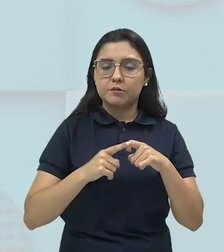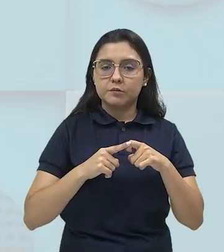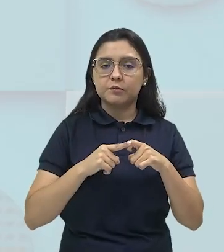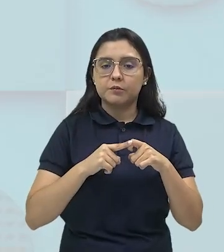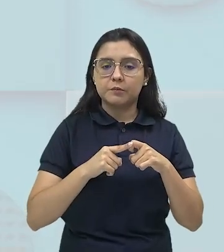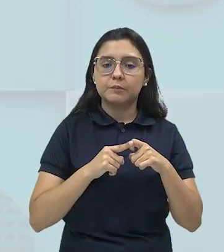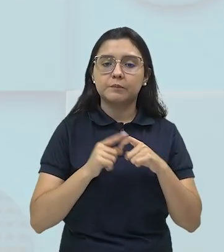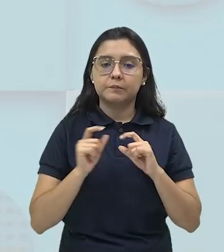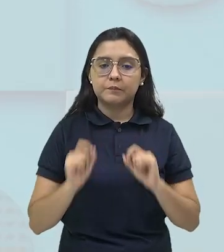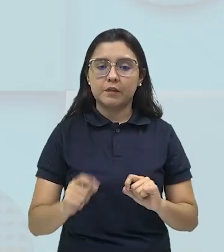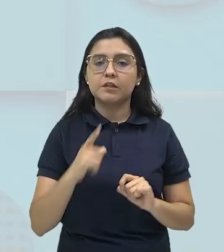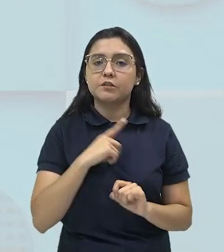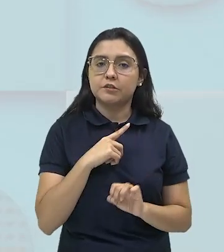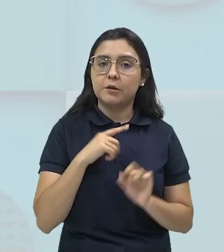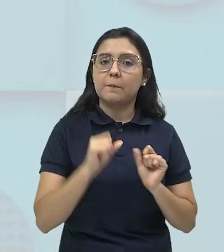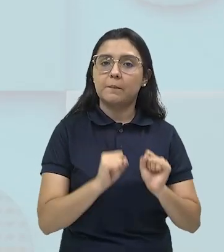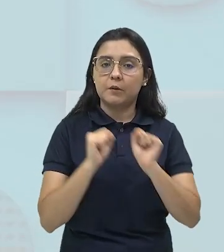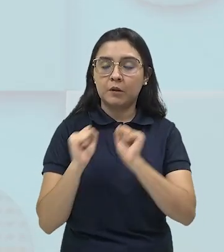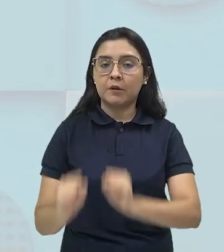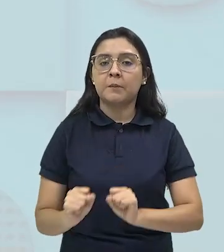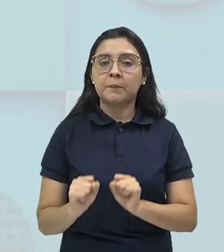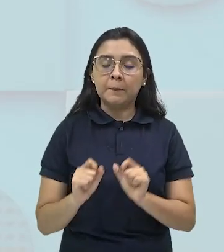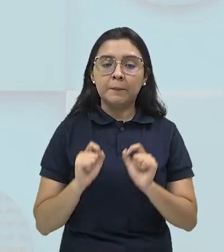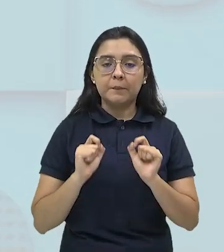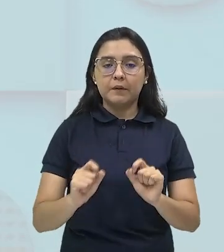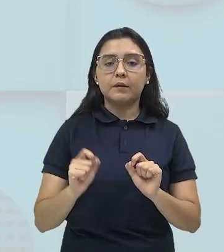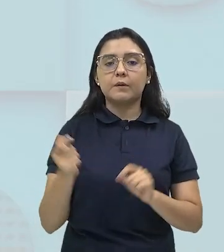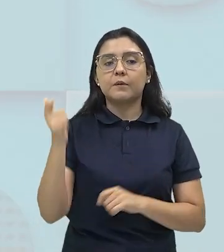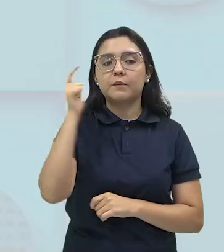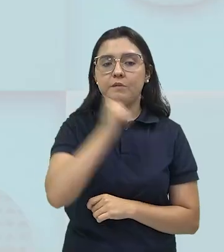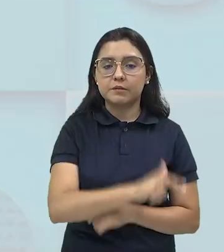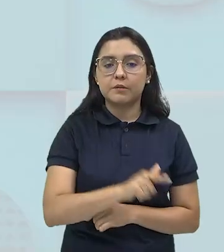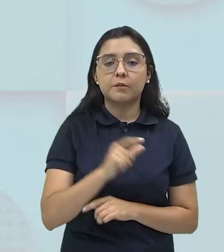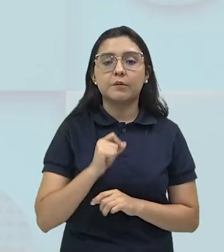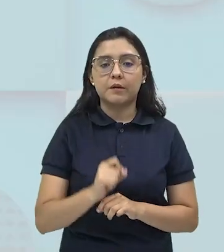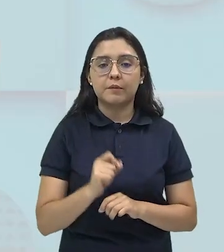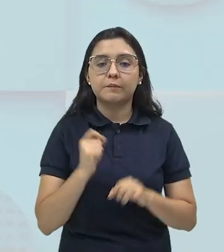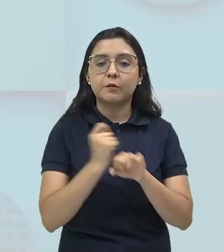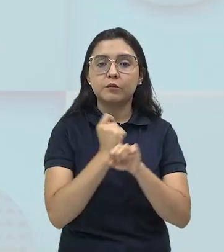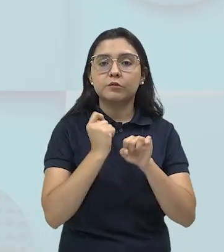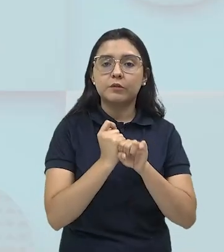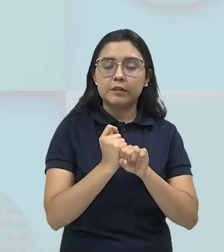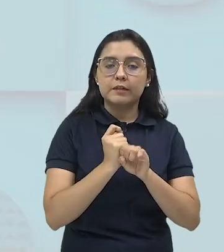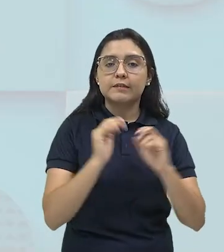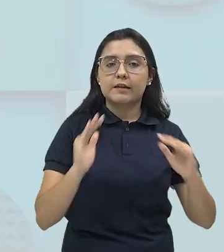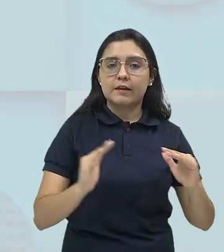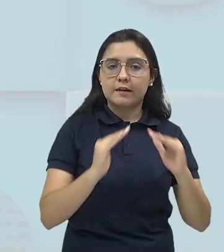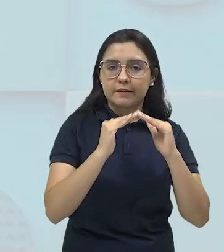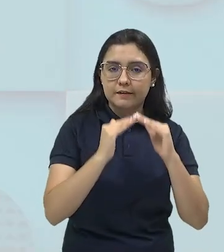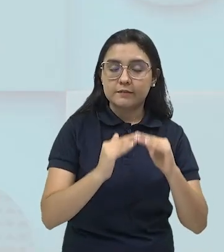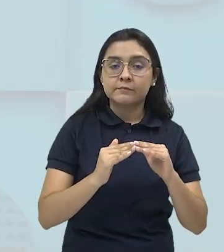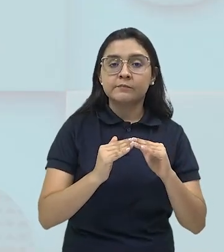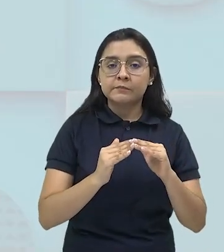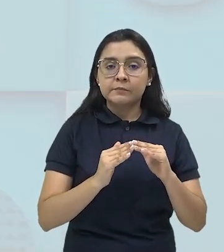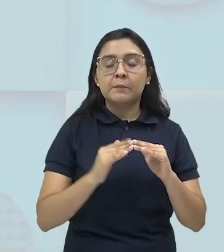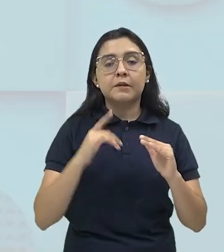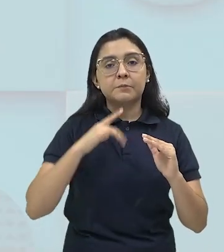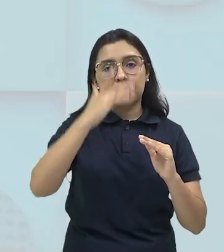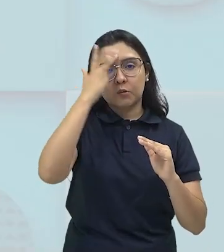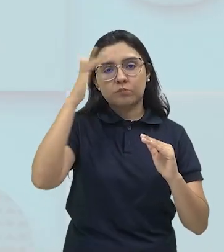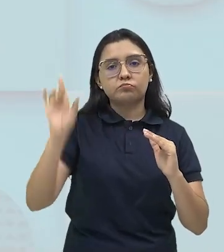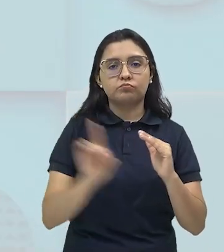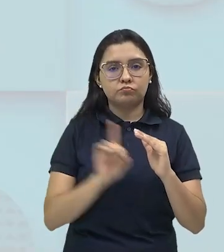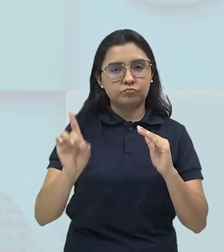que ele tinha esse poder. Então, ele conseguiu construir essa casa, esse manicômio, justamente para internar